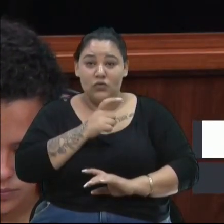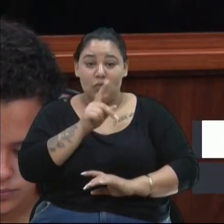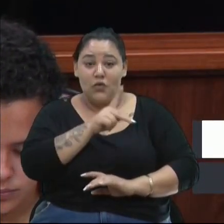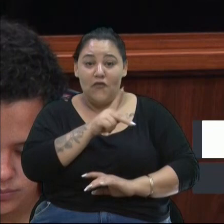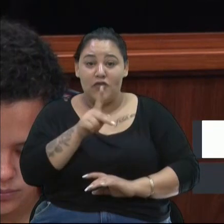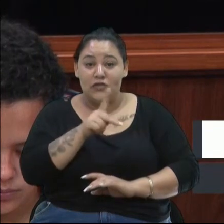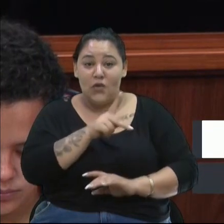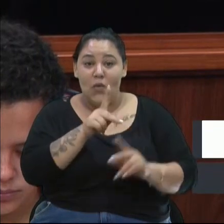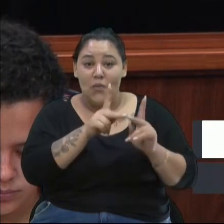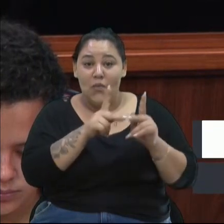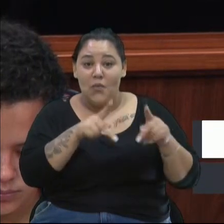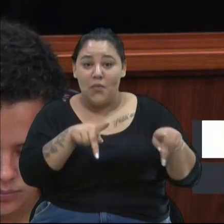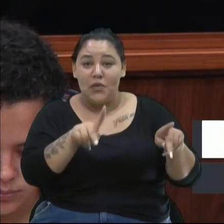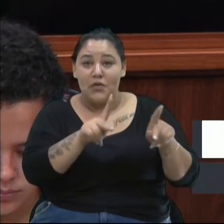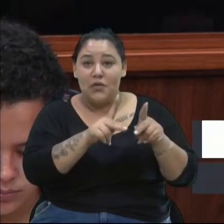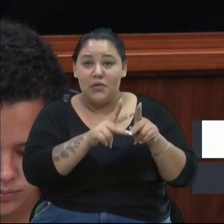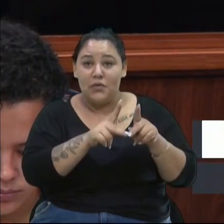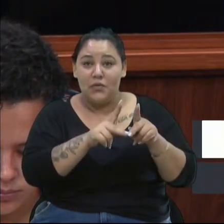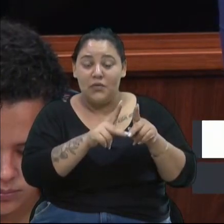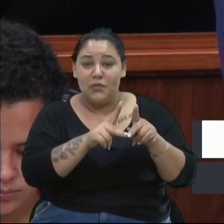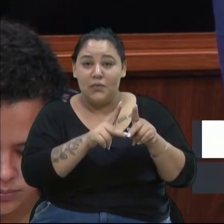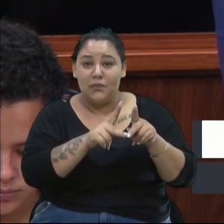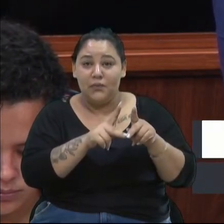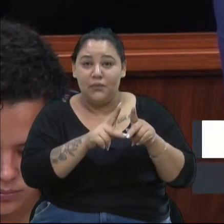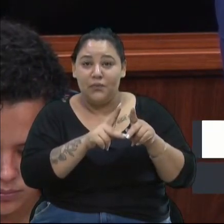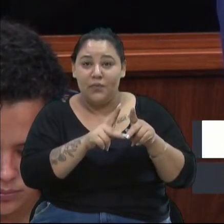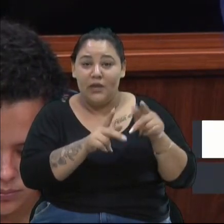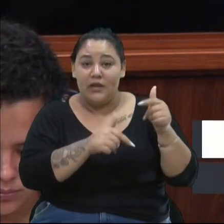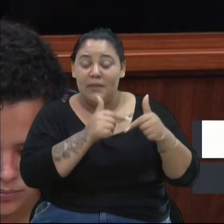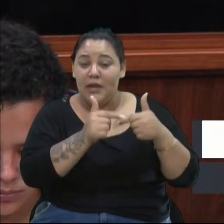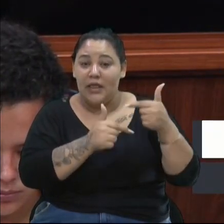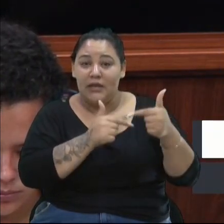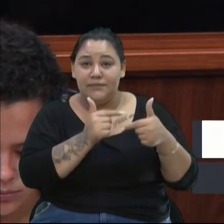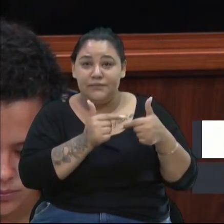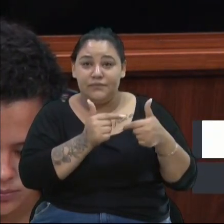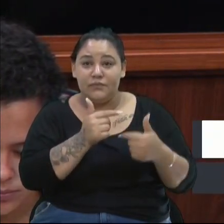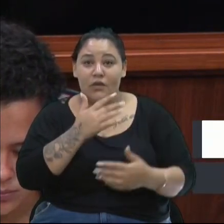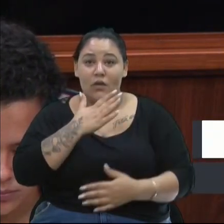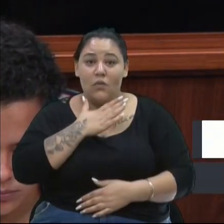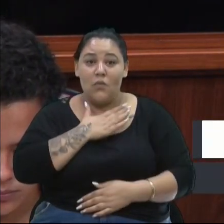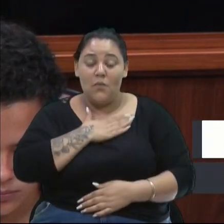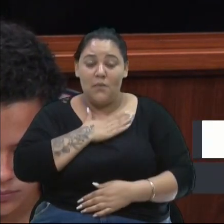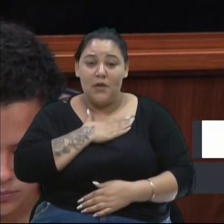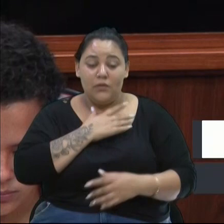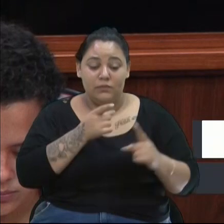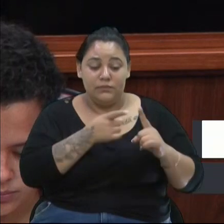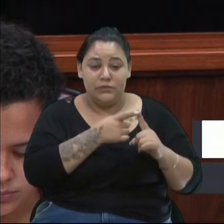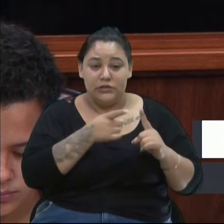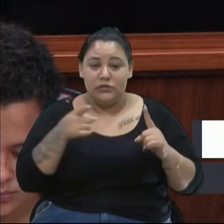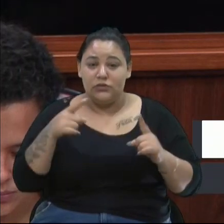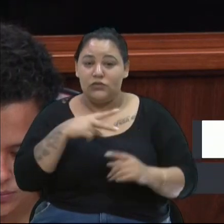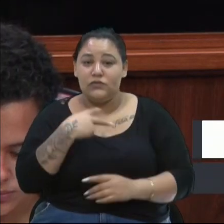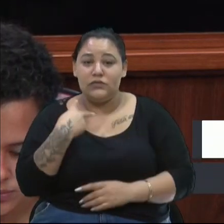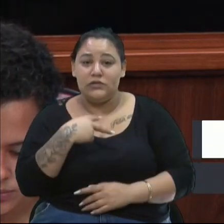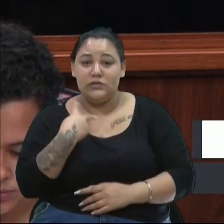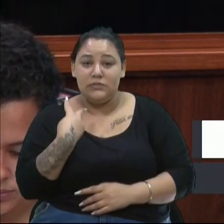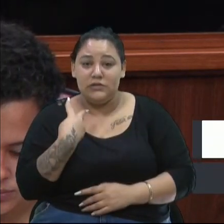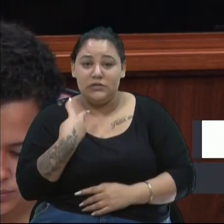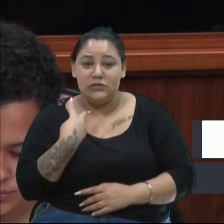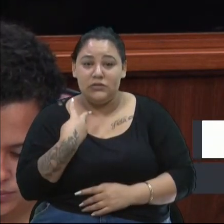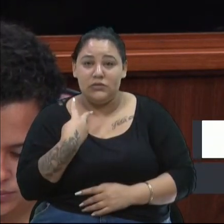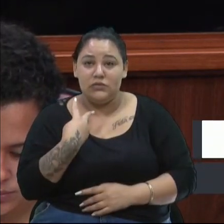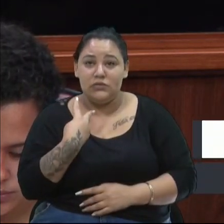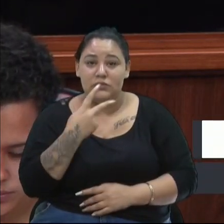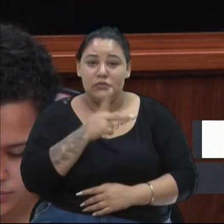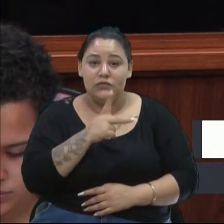professor, estou hoje licenciado por desempenho de cargo eletivo. O meu vencimento como professor é pouco mais de